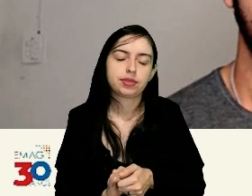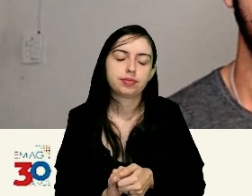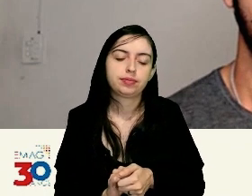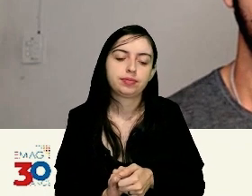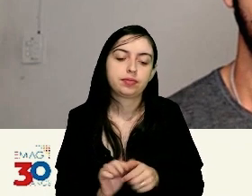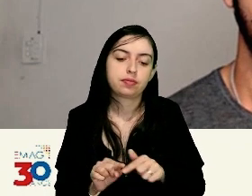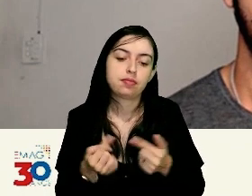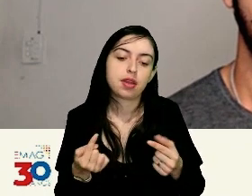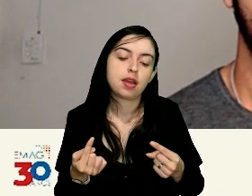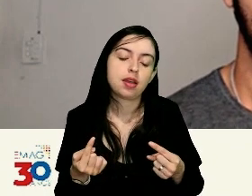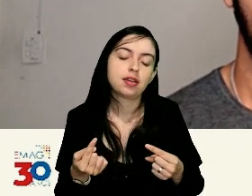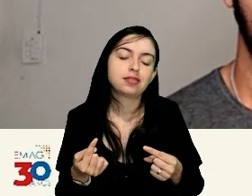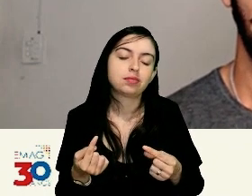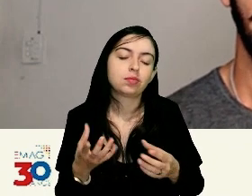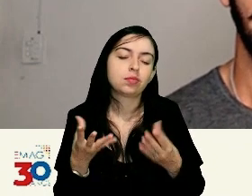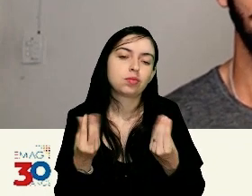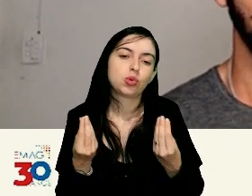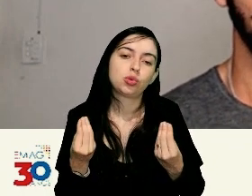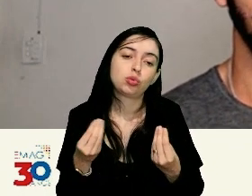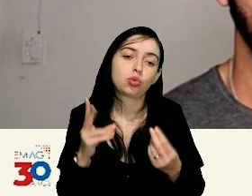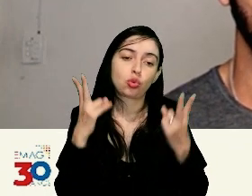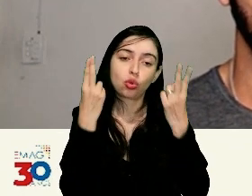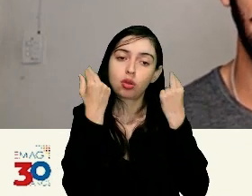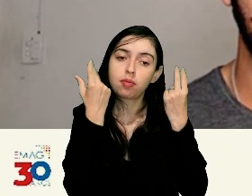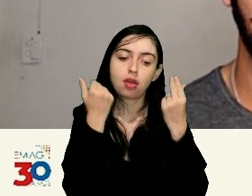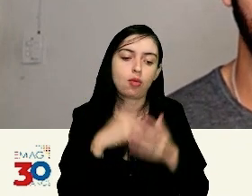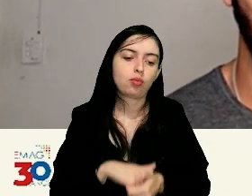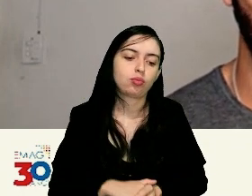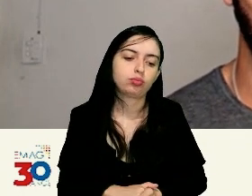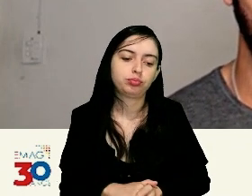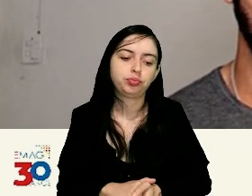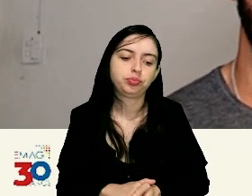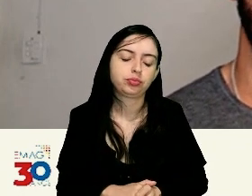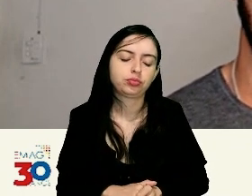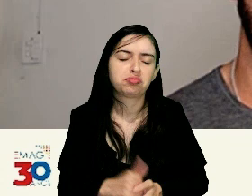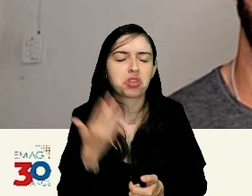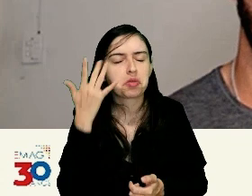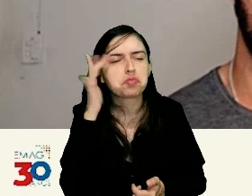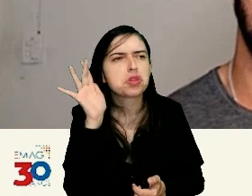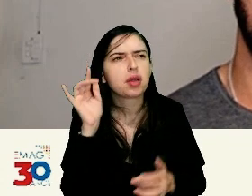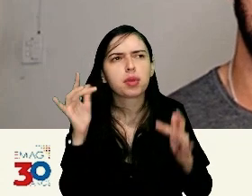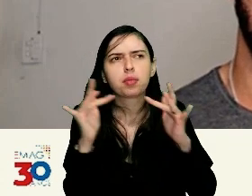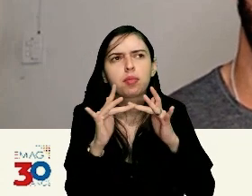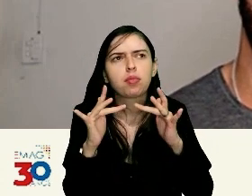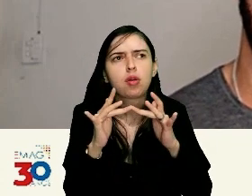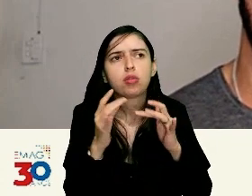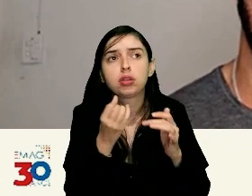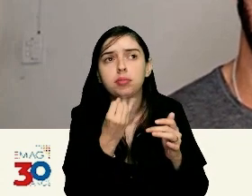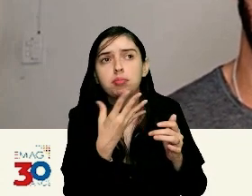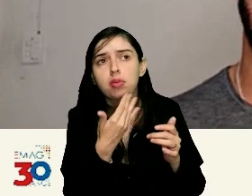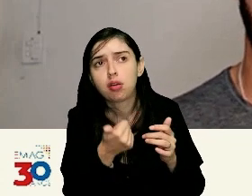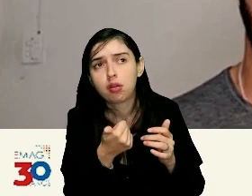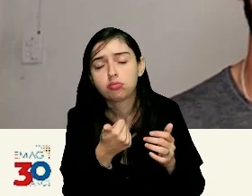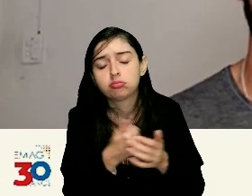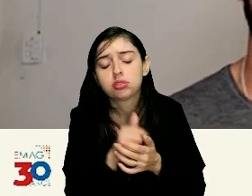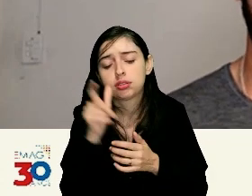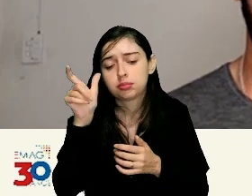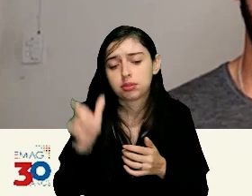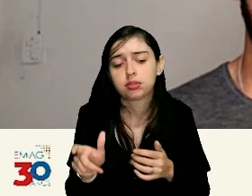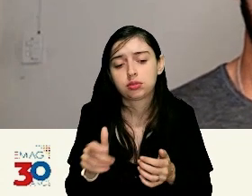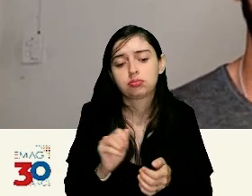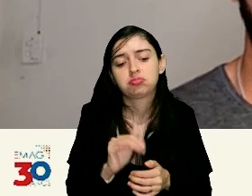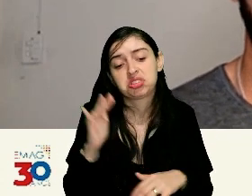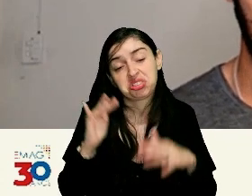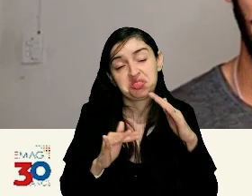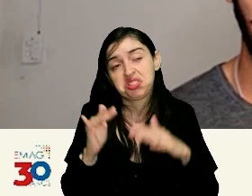é muito comum. É muito comum. E a gente não sabe até que ponto isso é positivo para essa pessoa, né? De repente,